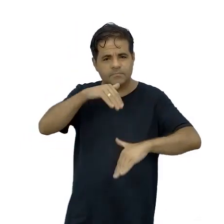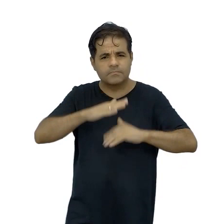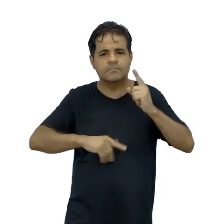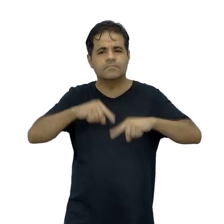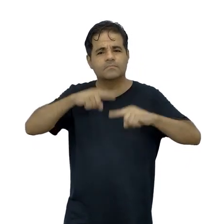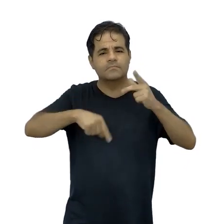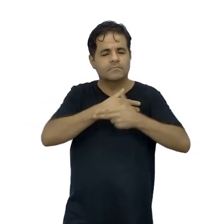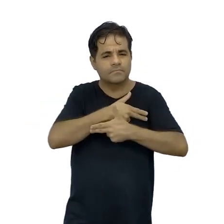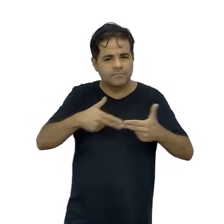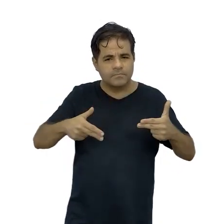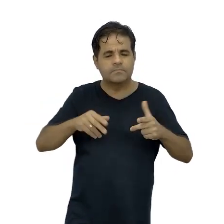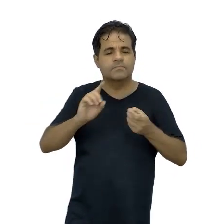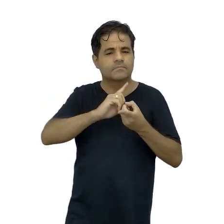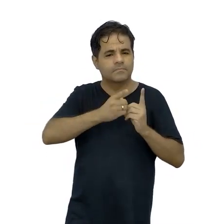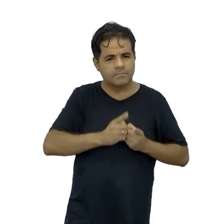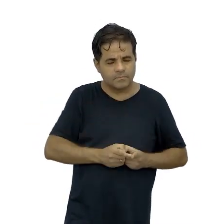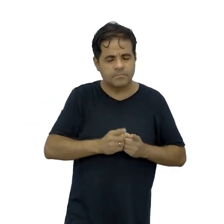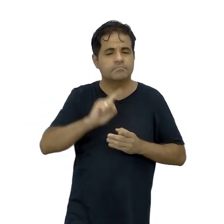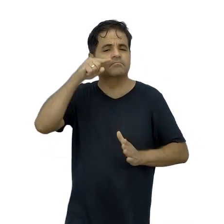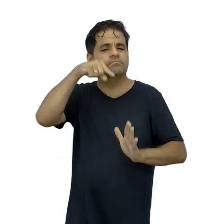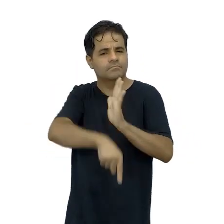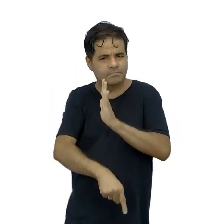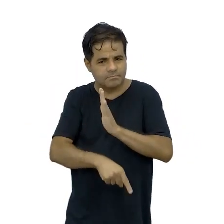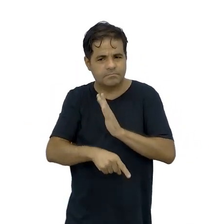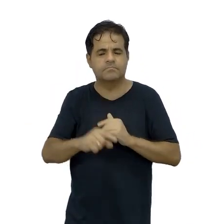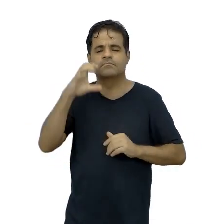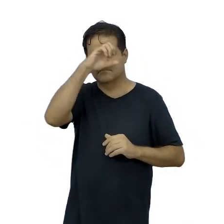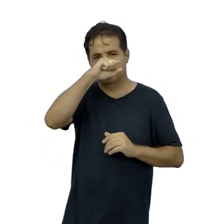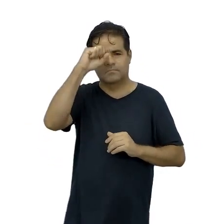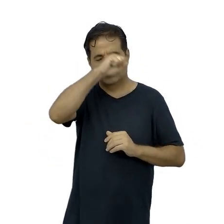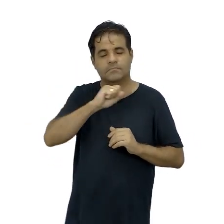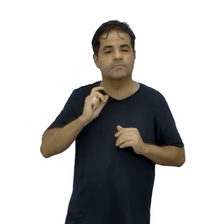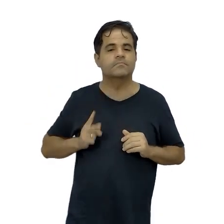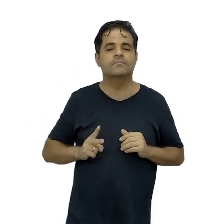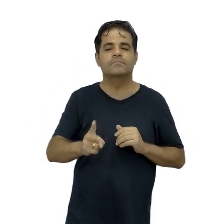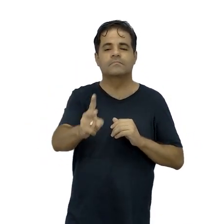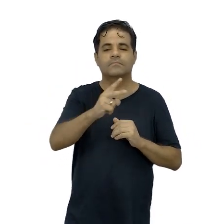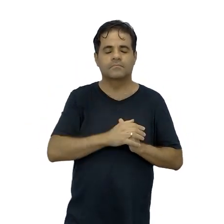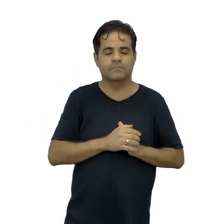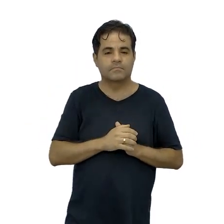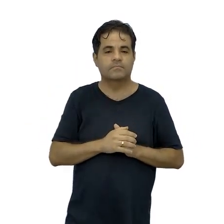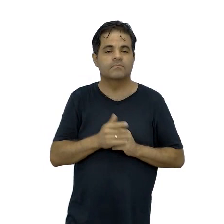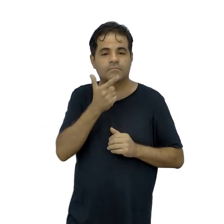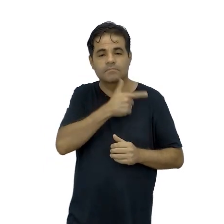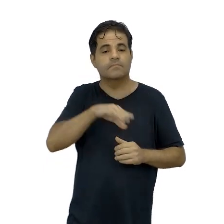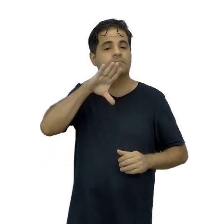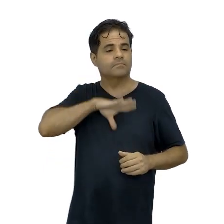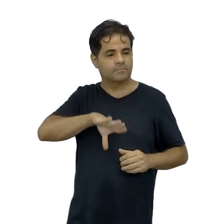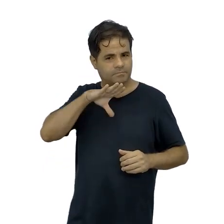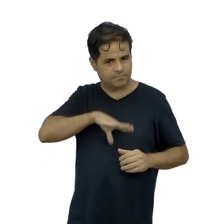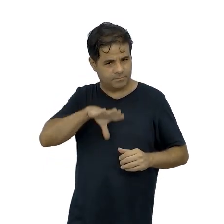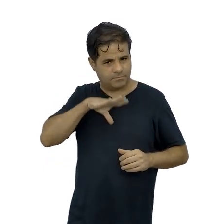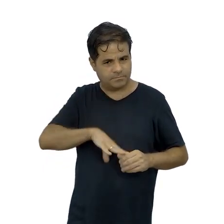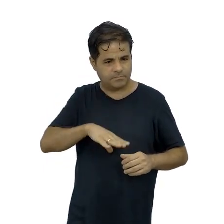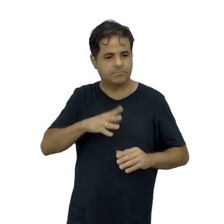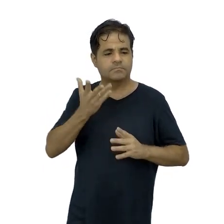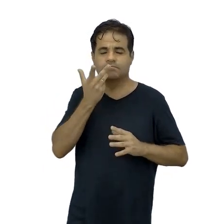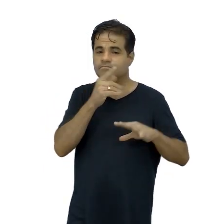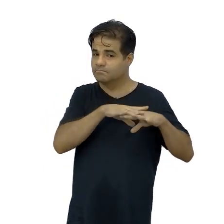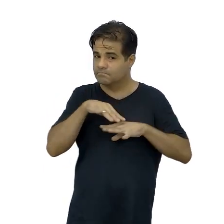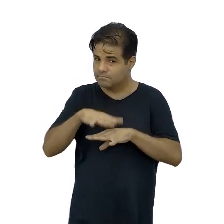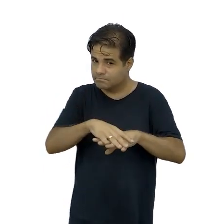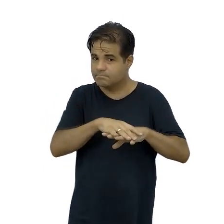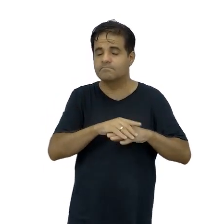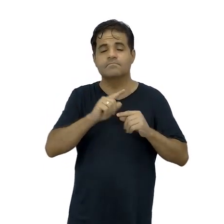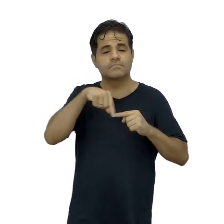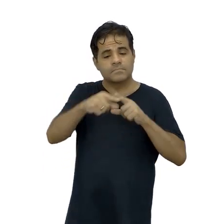material didático de recuperação e aprofundamento do aprender sempre, de língua portuguesa e matemática,